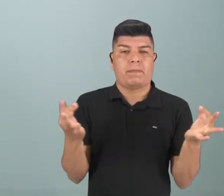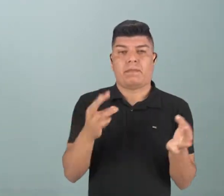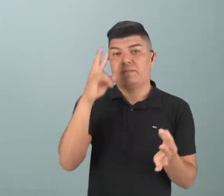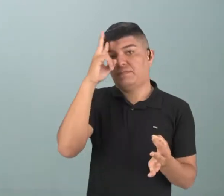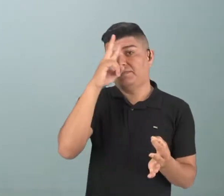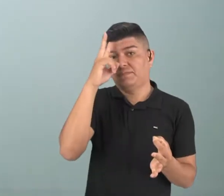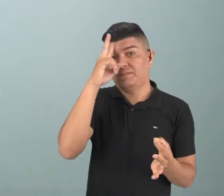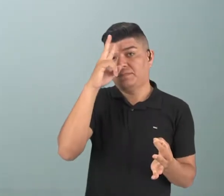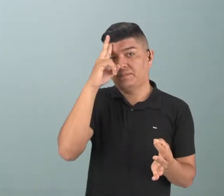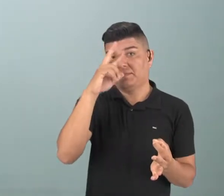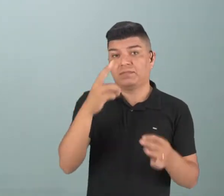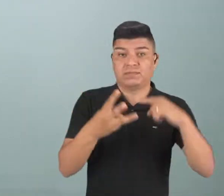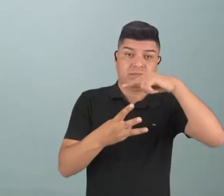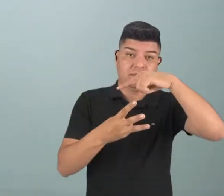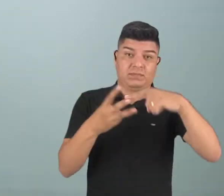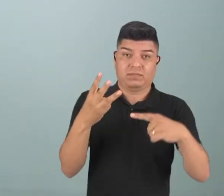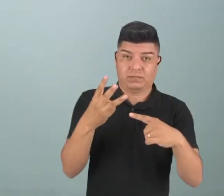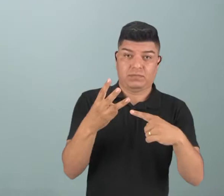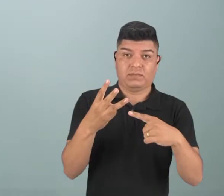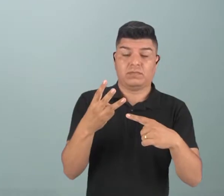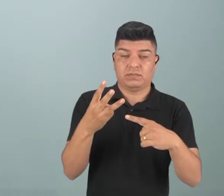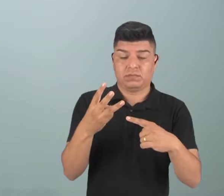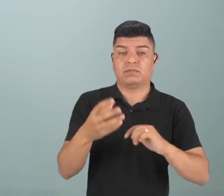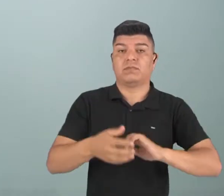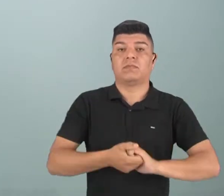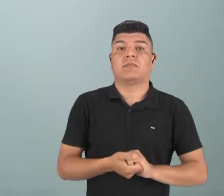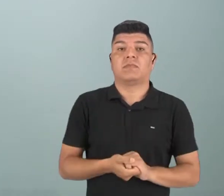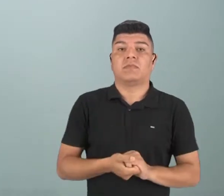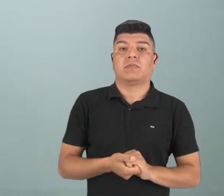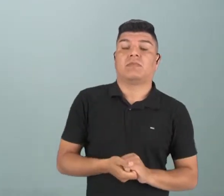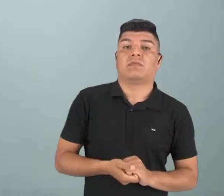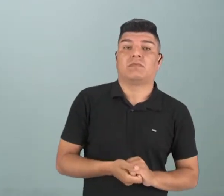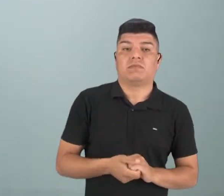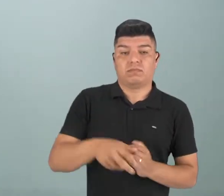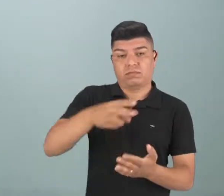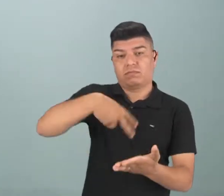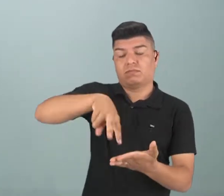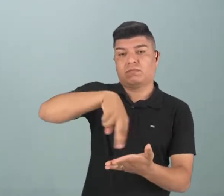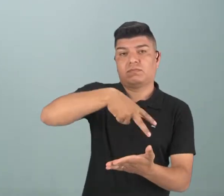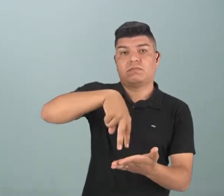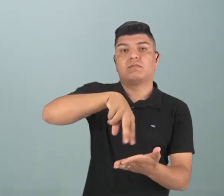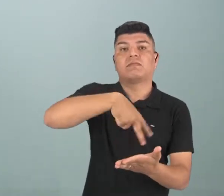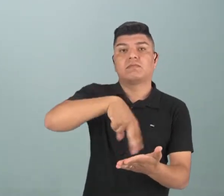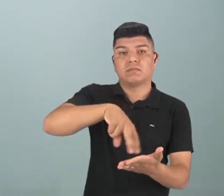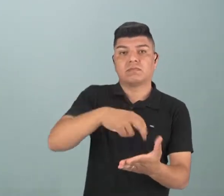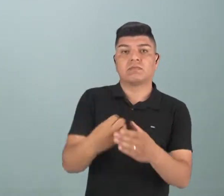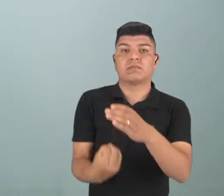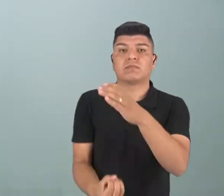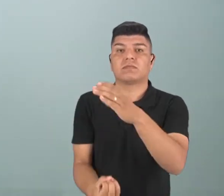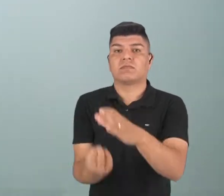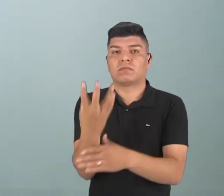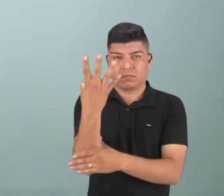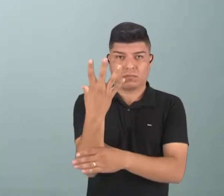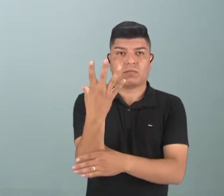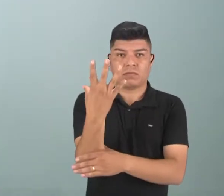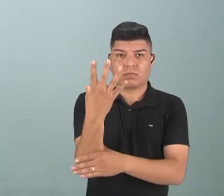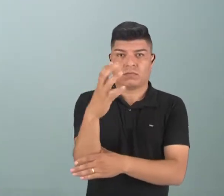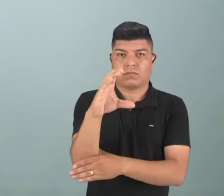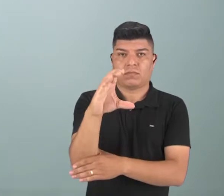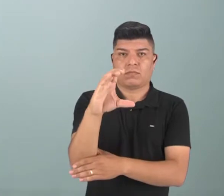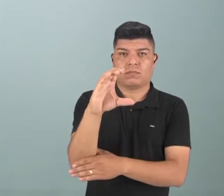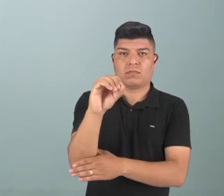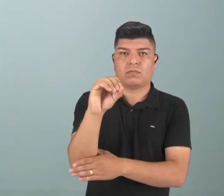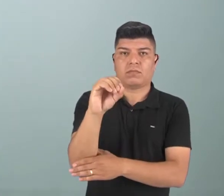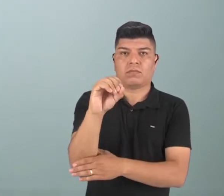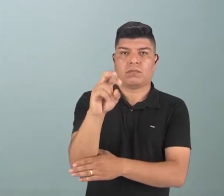eles lembram a Trindade. Então, essas coreografias foram sendo surgidas, né, na corte e